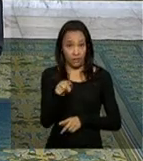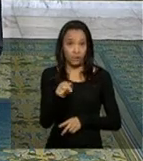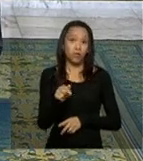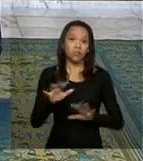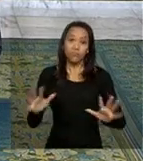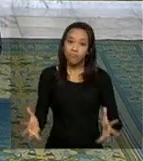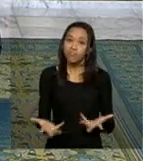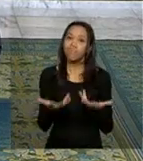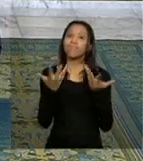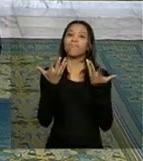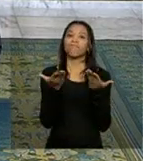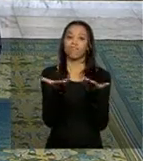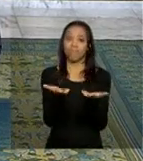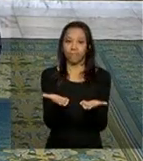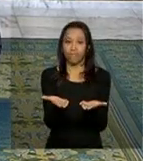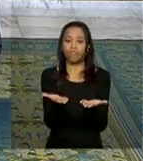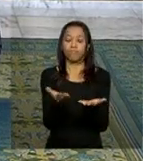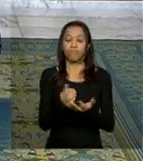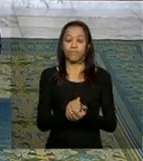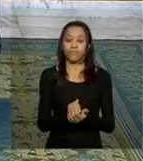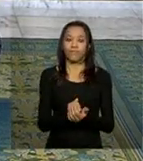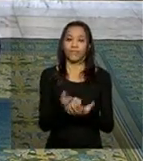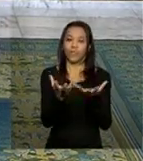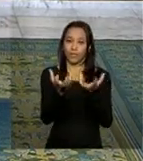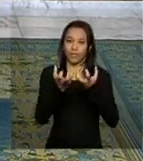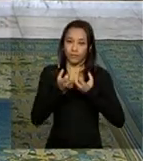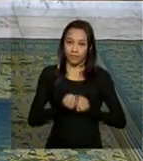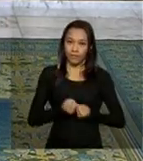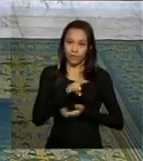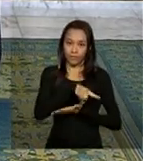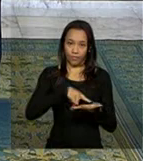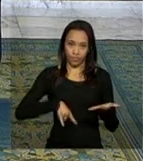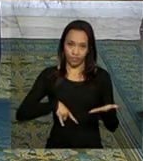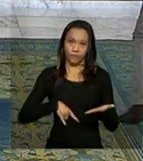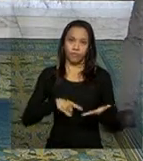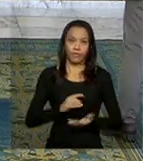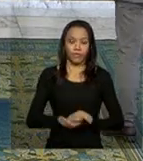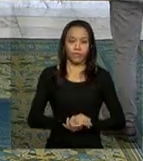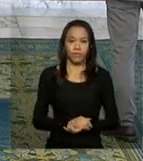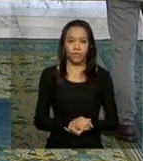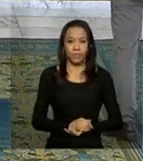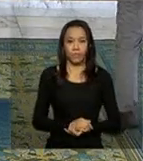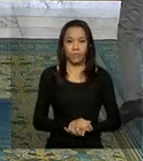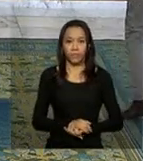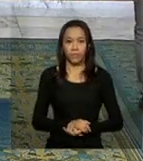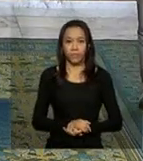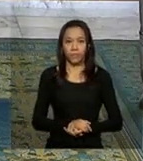A partir desta cerimônia de entrega de credenciais.